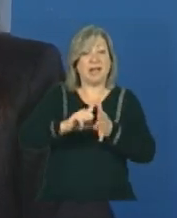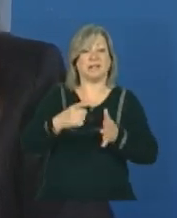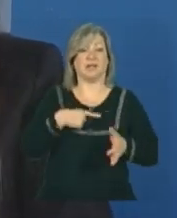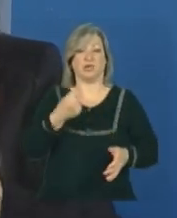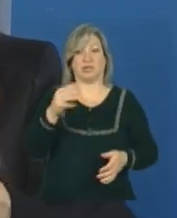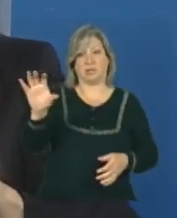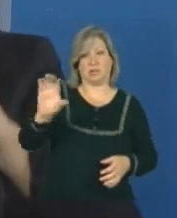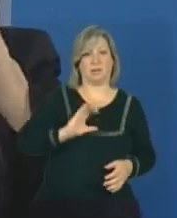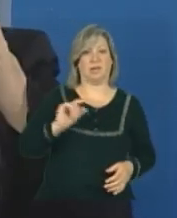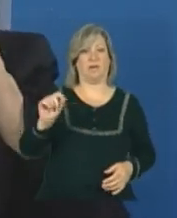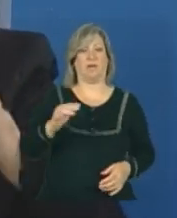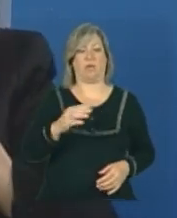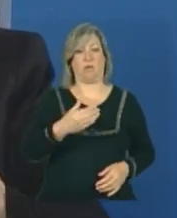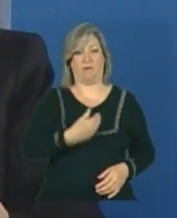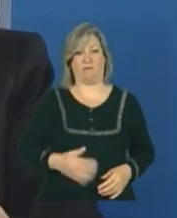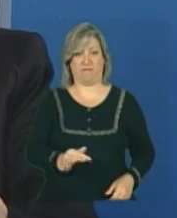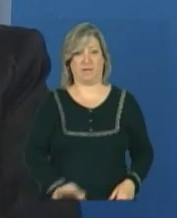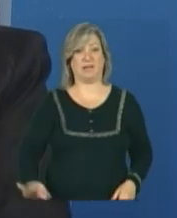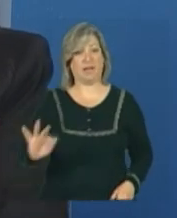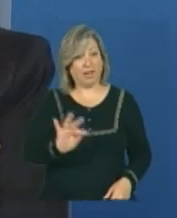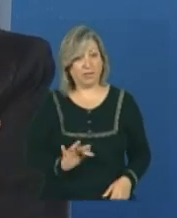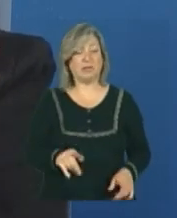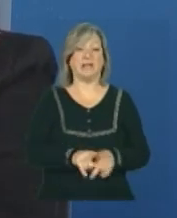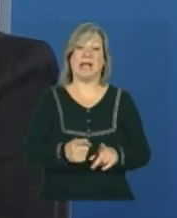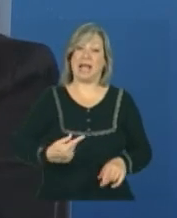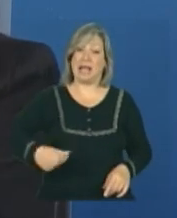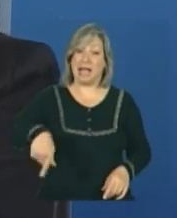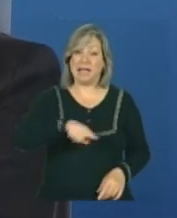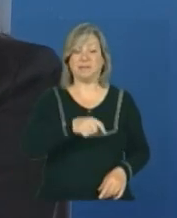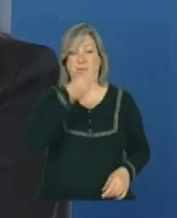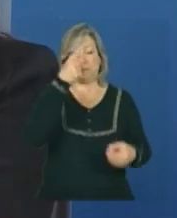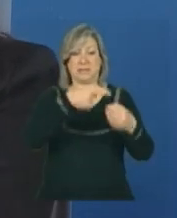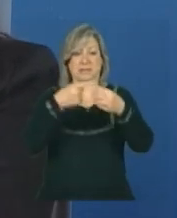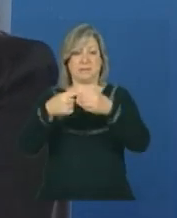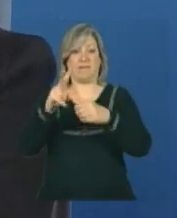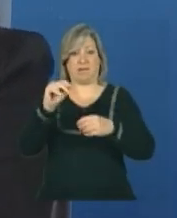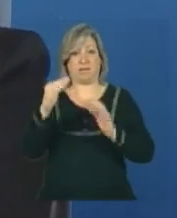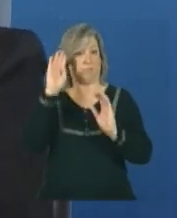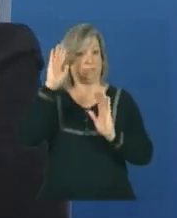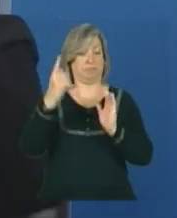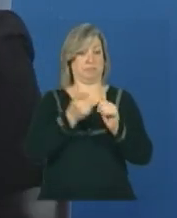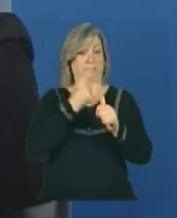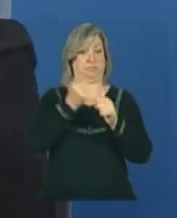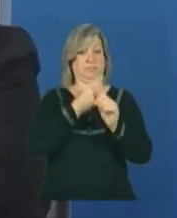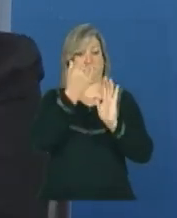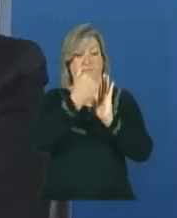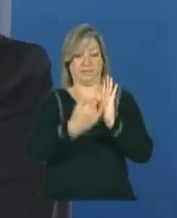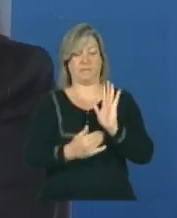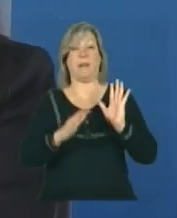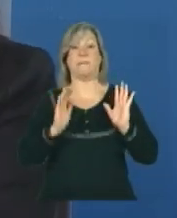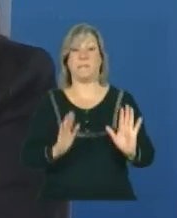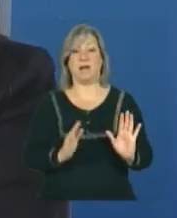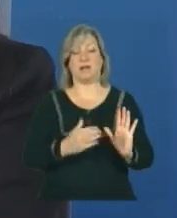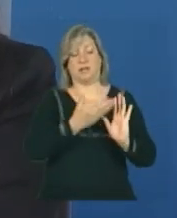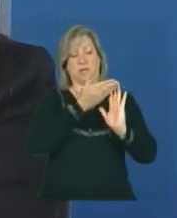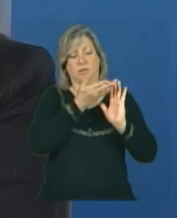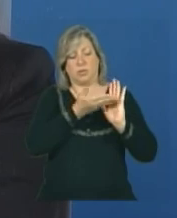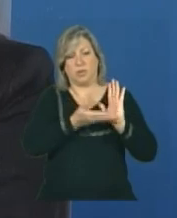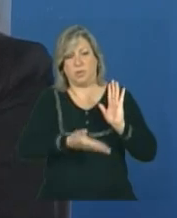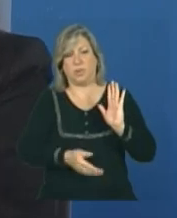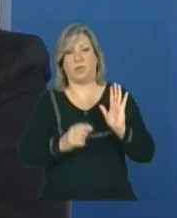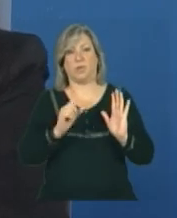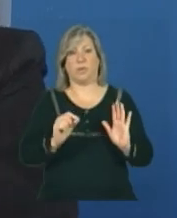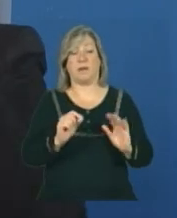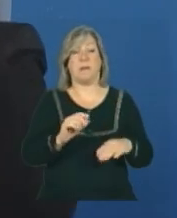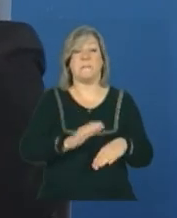federal. Então, esses municípios, eles serão considerados logo no início dessa lista, mas por ordem decrescente de pobreza, ou